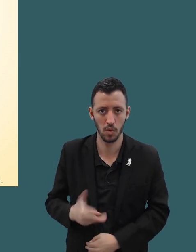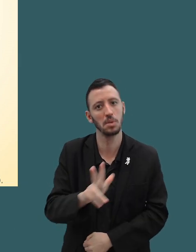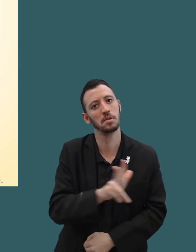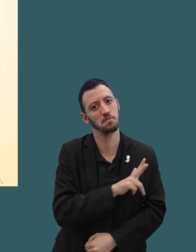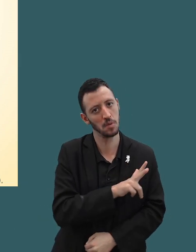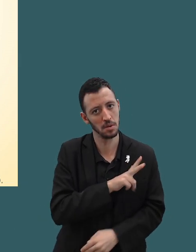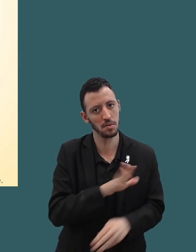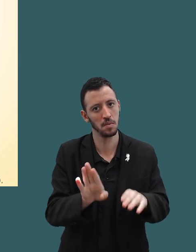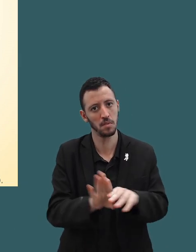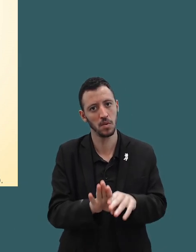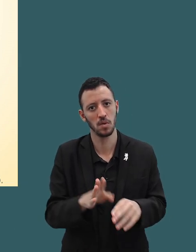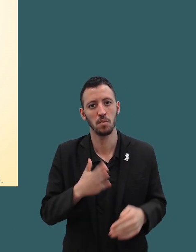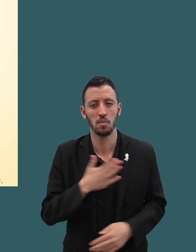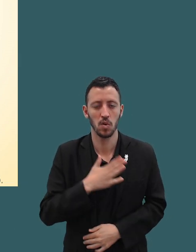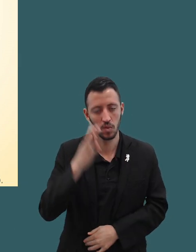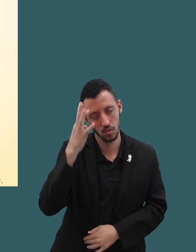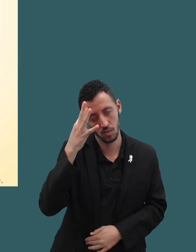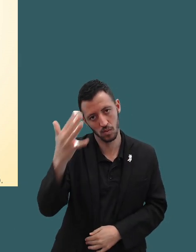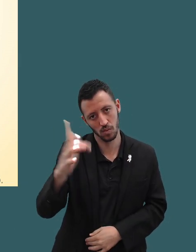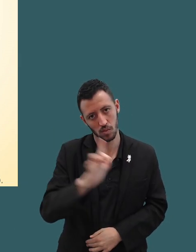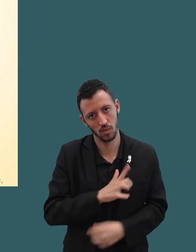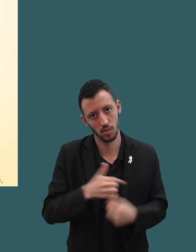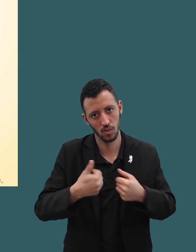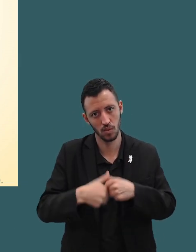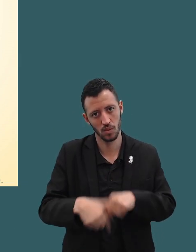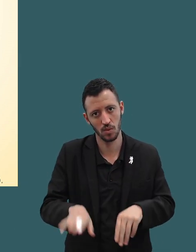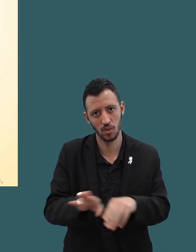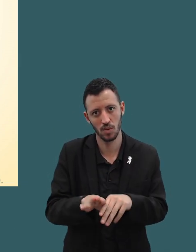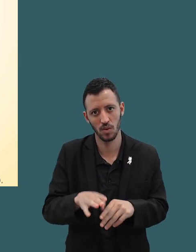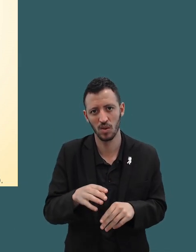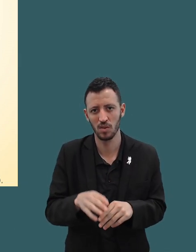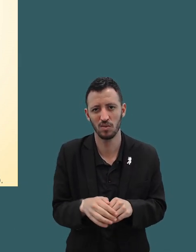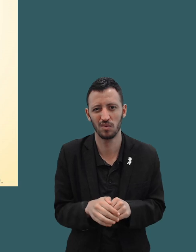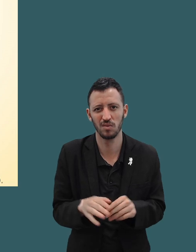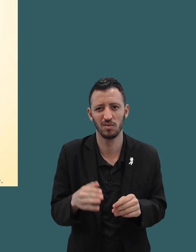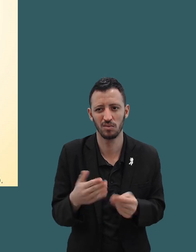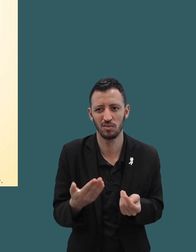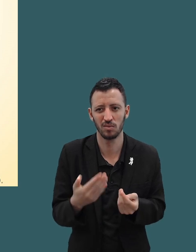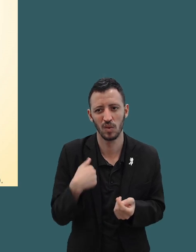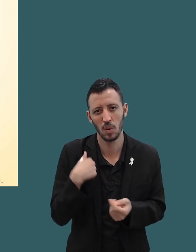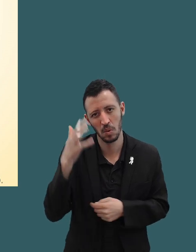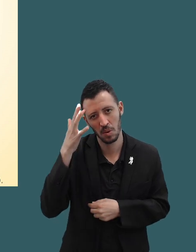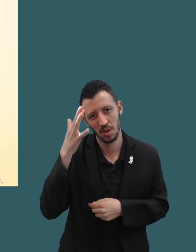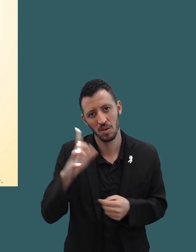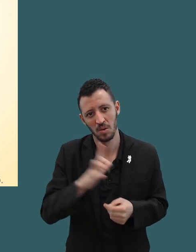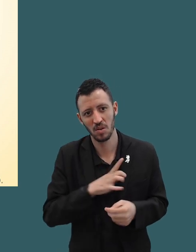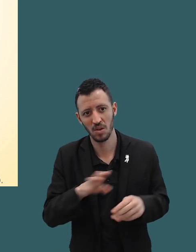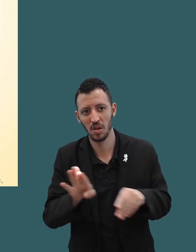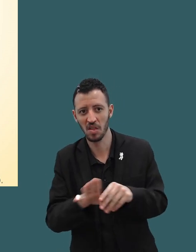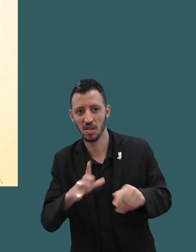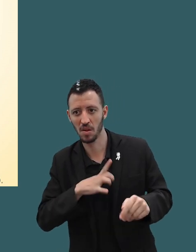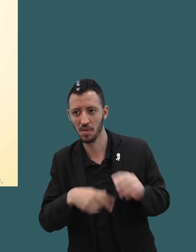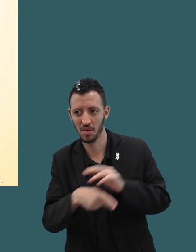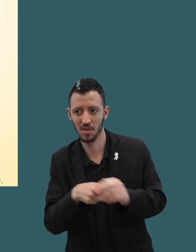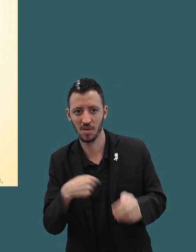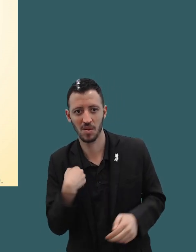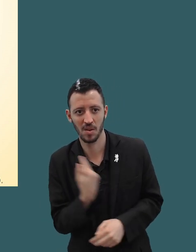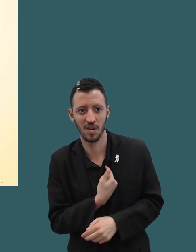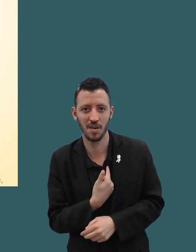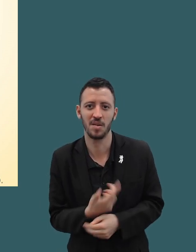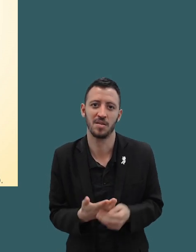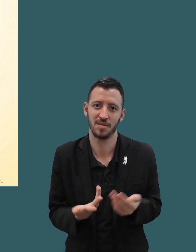privado. Meu sonho é que a gente tenha uma Rouanet para chamar de nossa. entendeu? Que a gente possa,